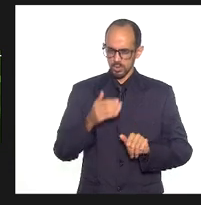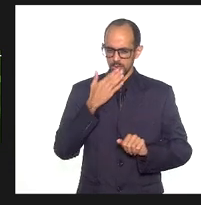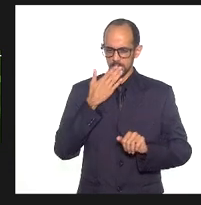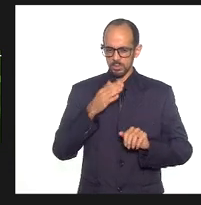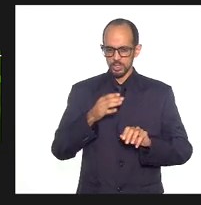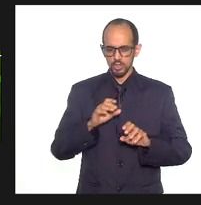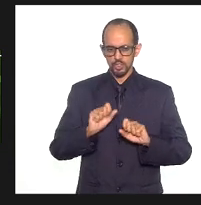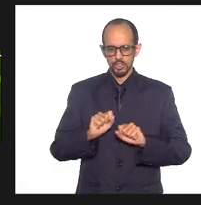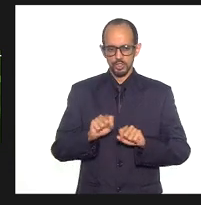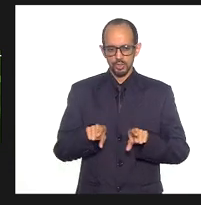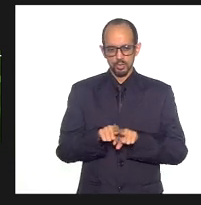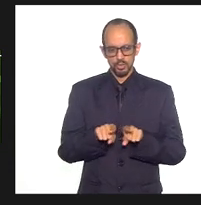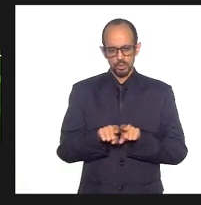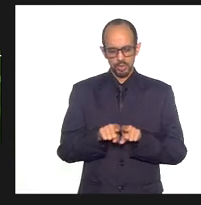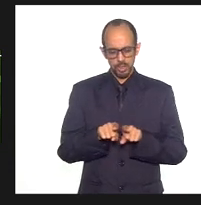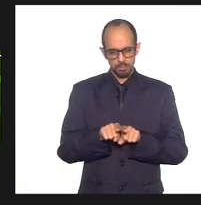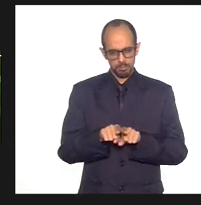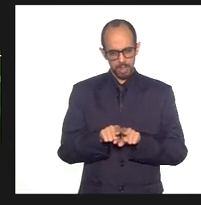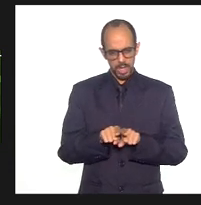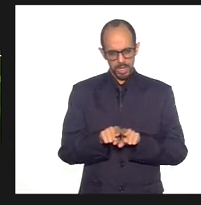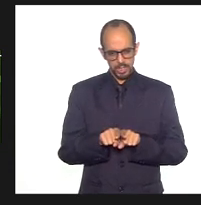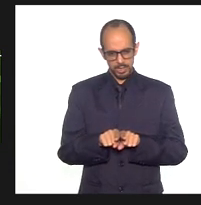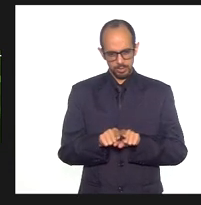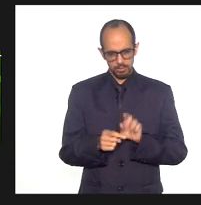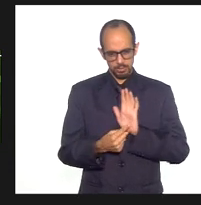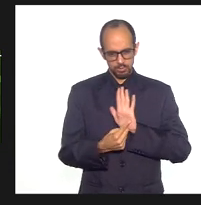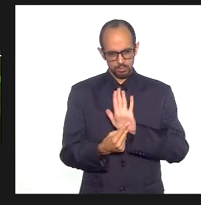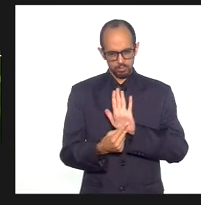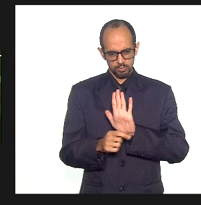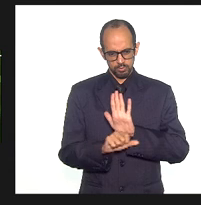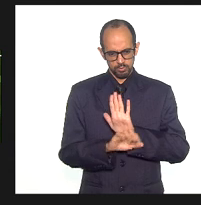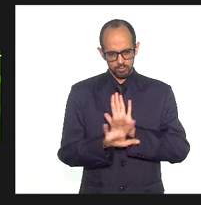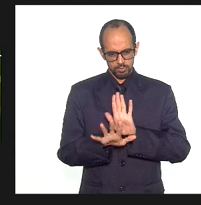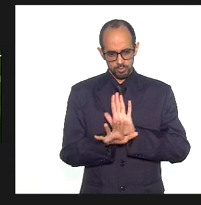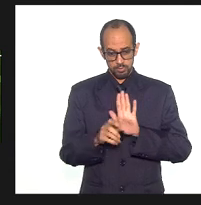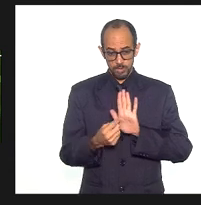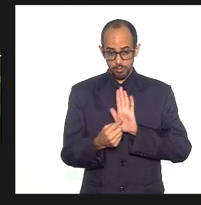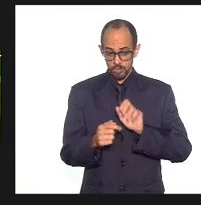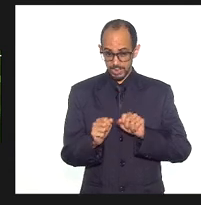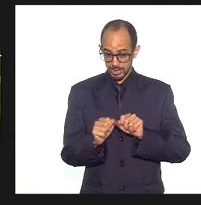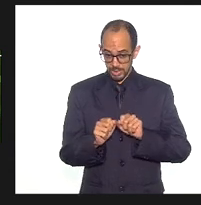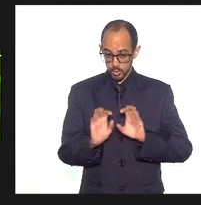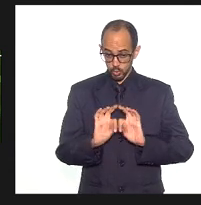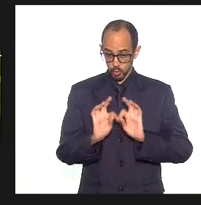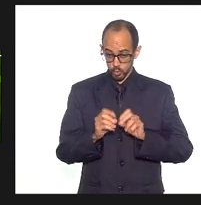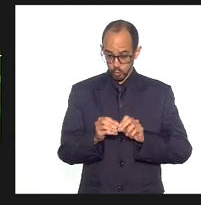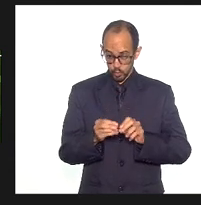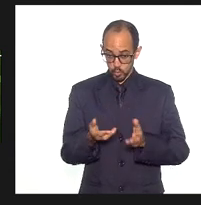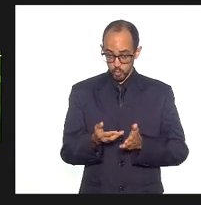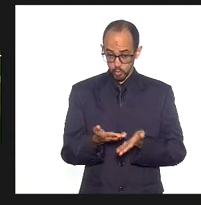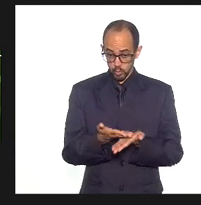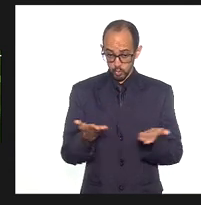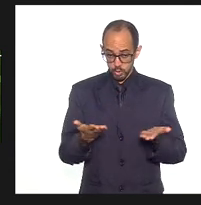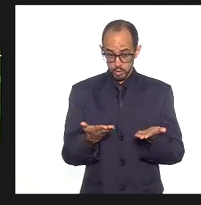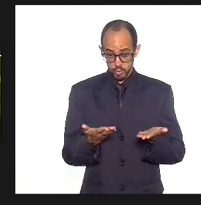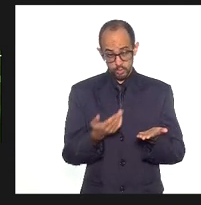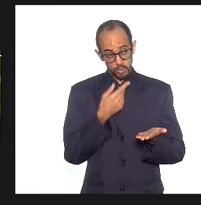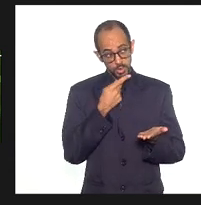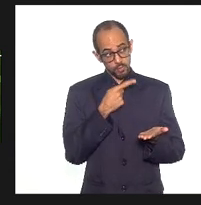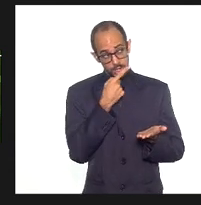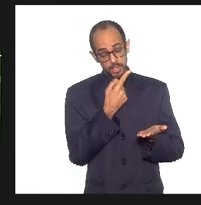ali recaindo sobre ele. Bom, para entregar tudo isso que foi falado, a gente